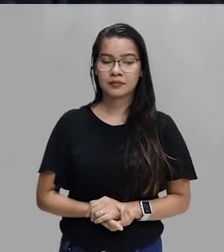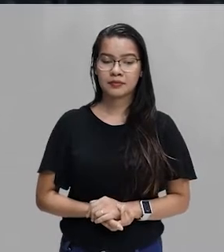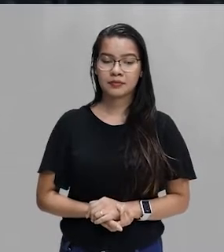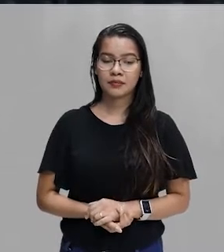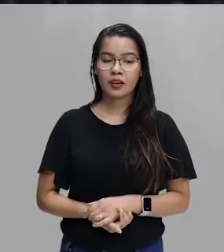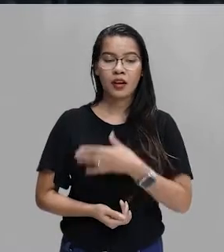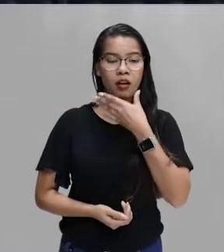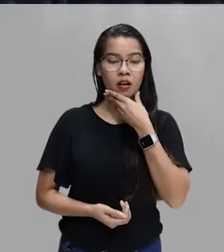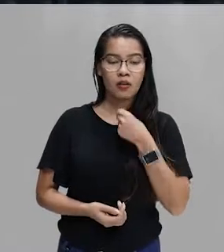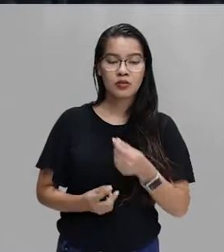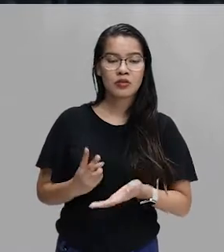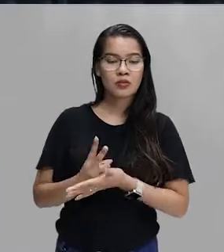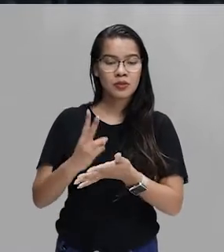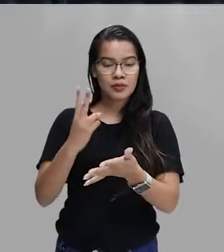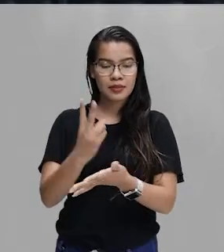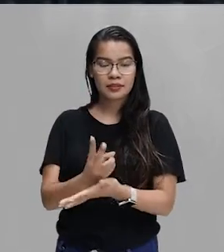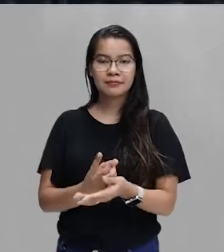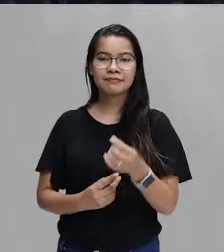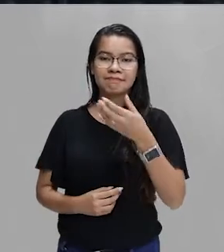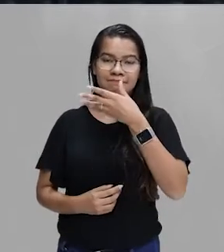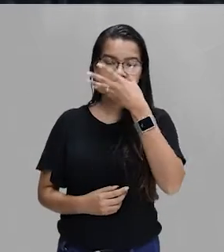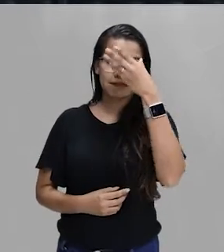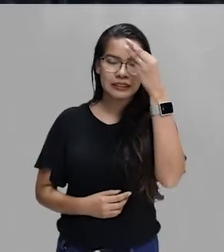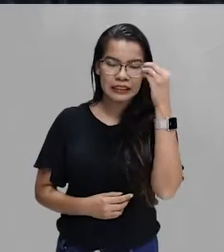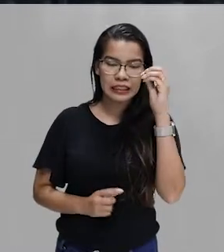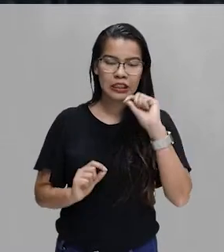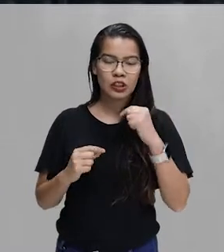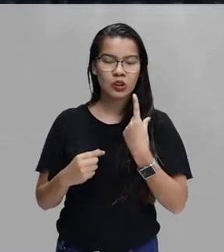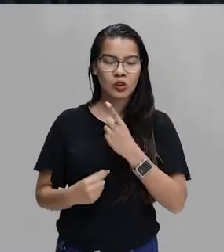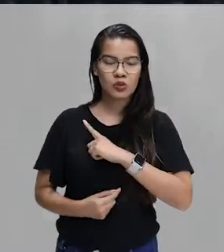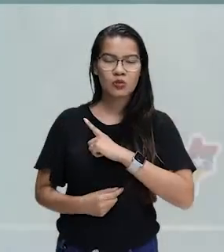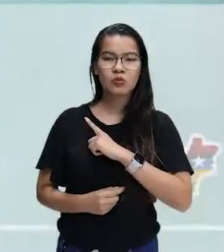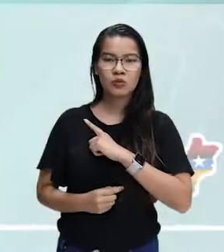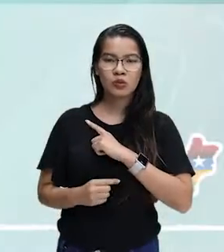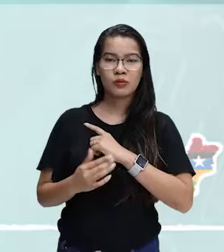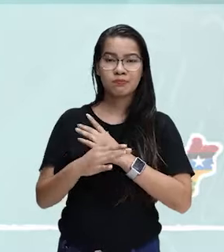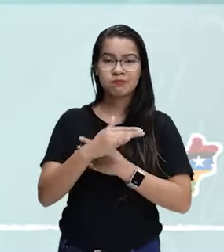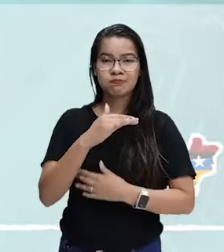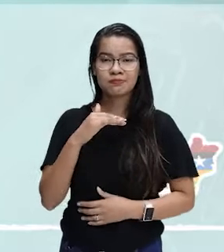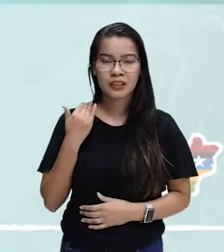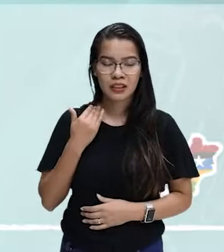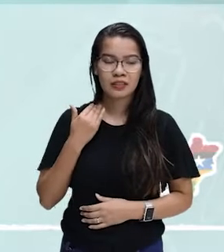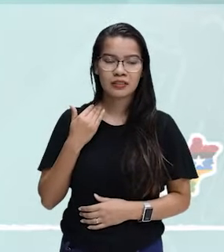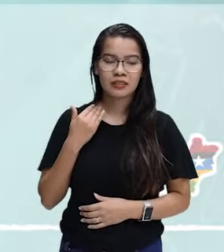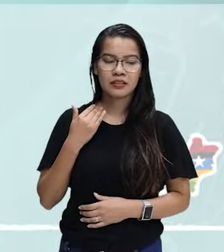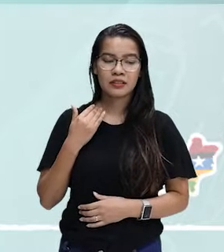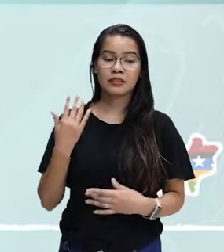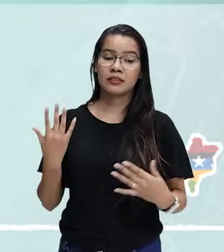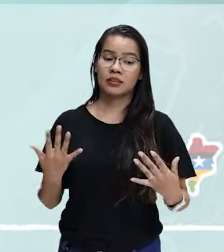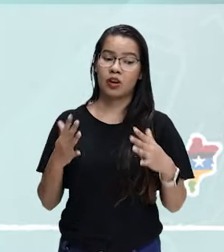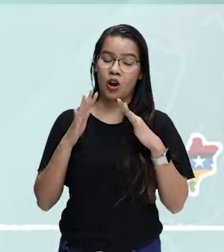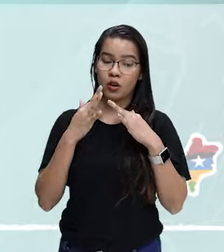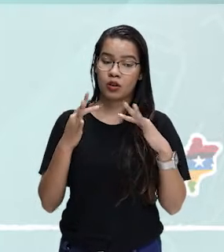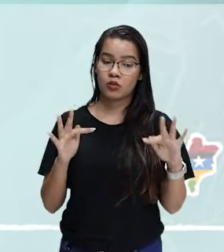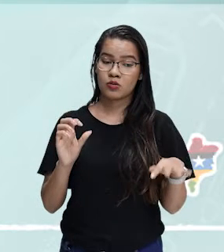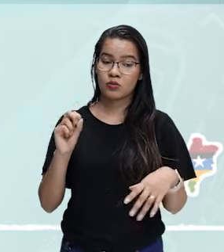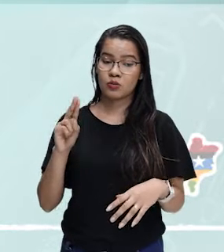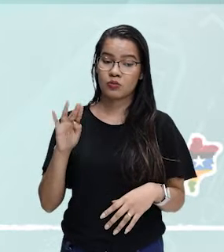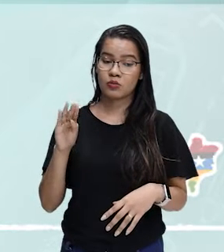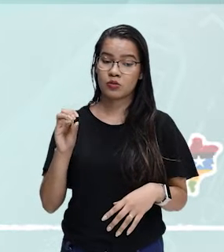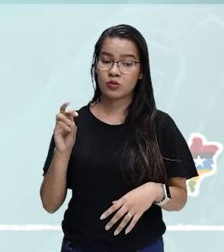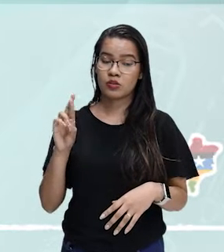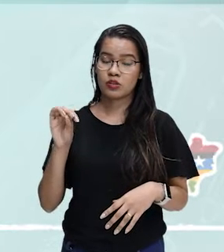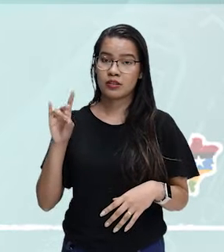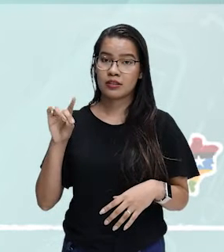Os homens sempre se esquecem de que somos todos mortais. A oração subordinada, aí está,